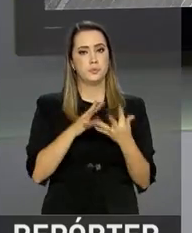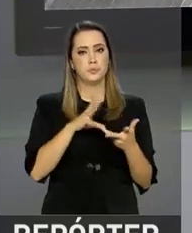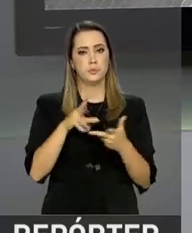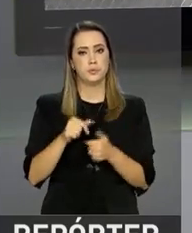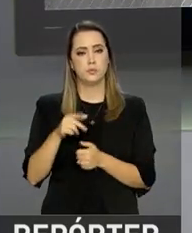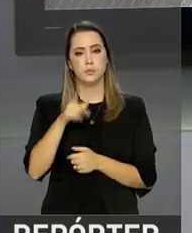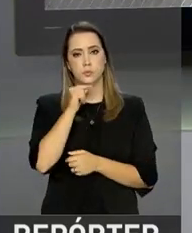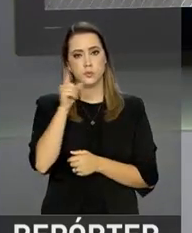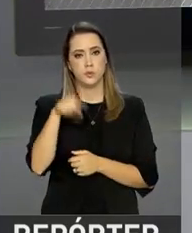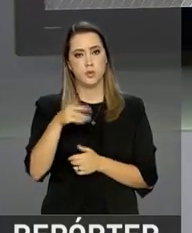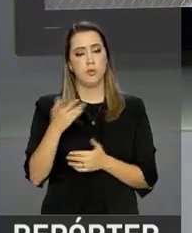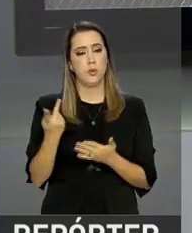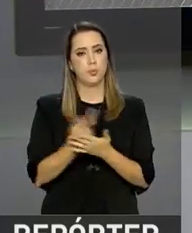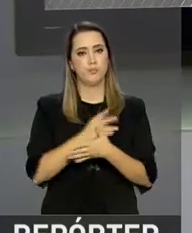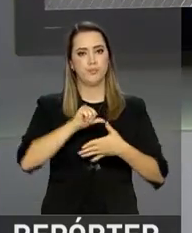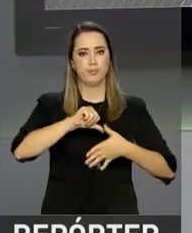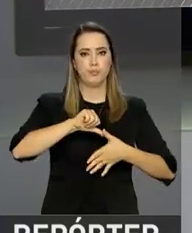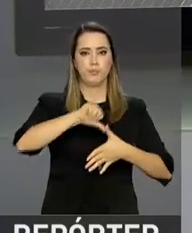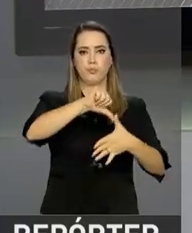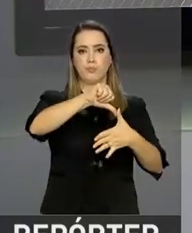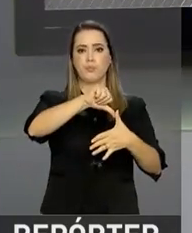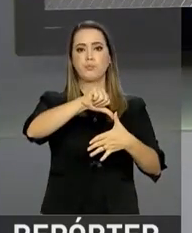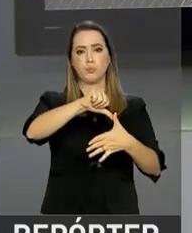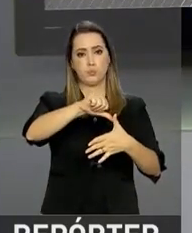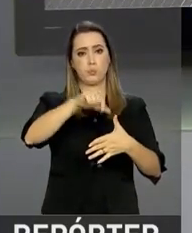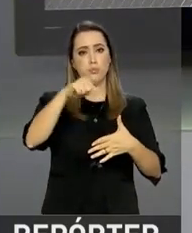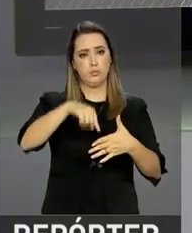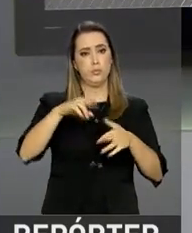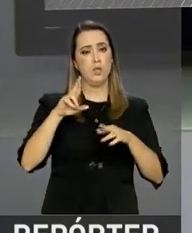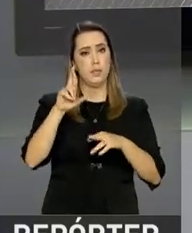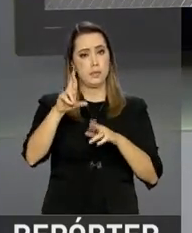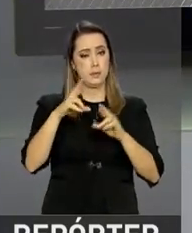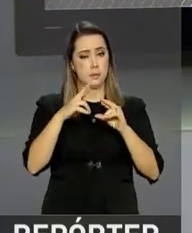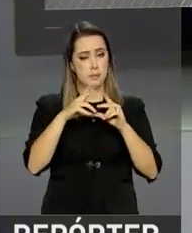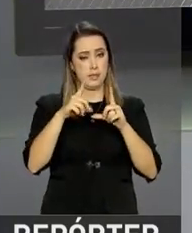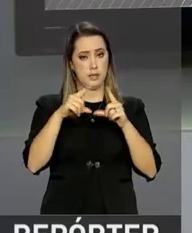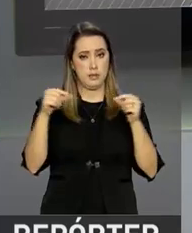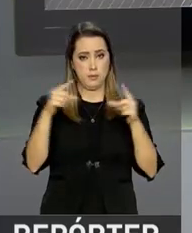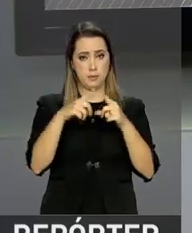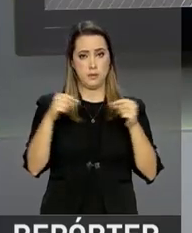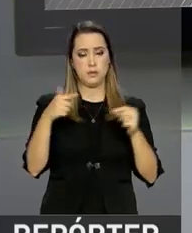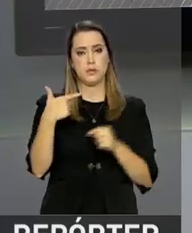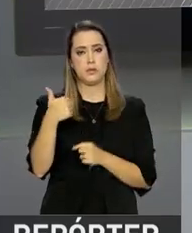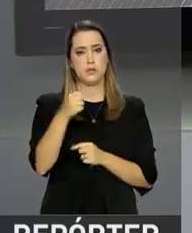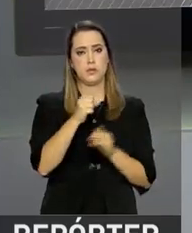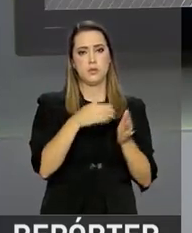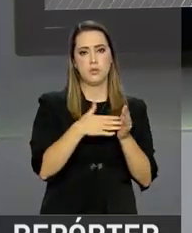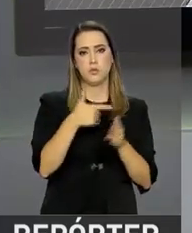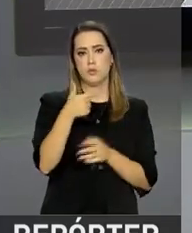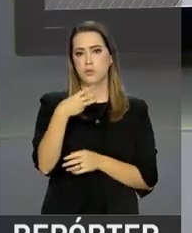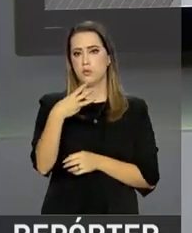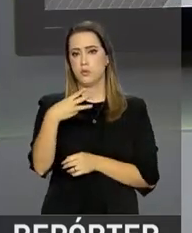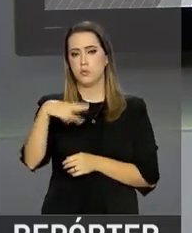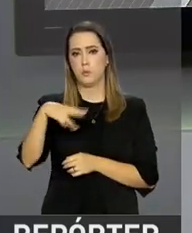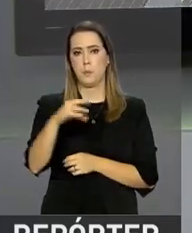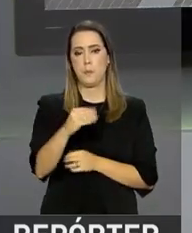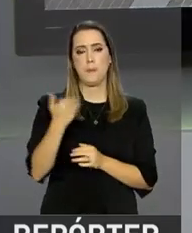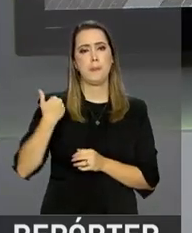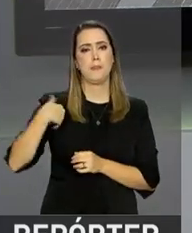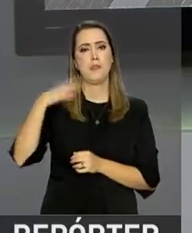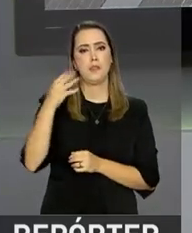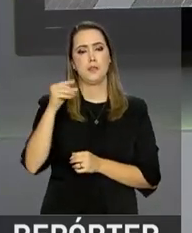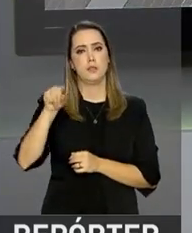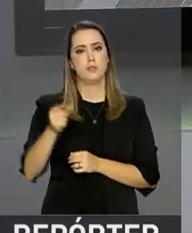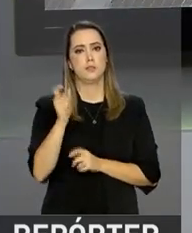será realizado no Hemisfério Sul. São esperadas aqui em Brasília, entre os dias 18 e 23 de março, mais de 40 mil pessoas de